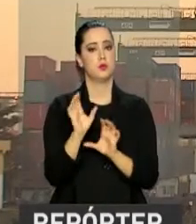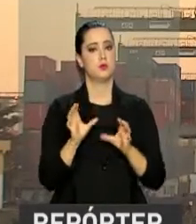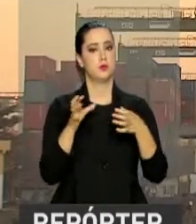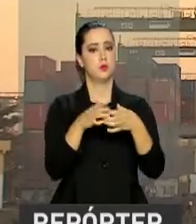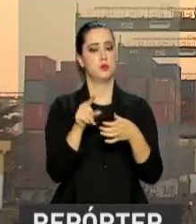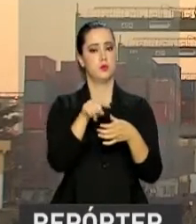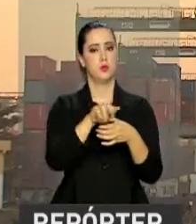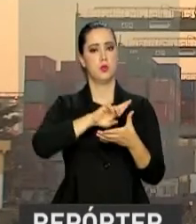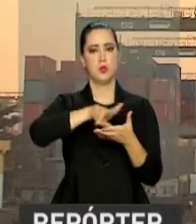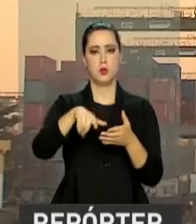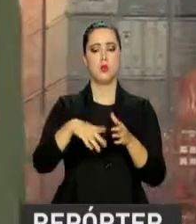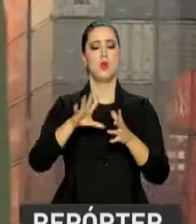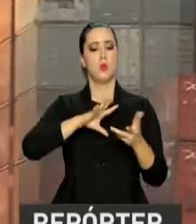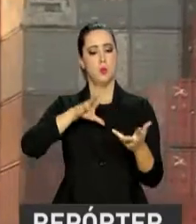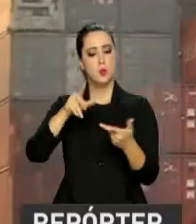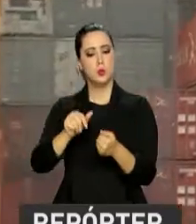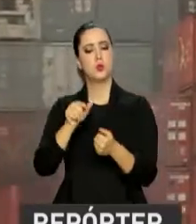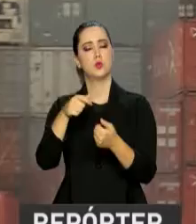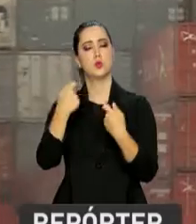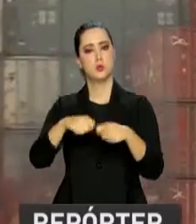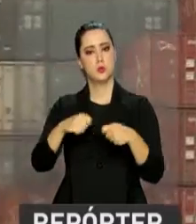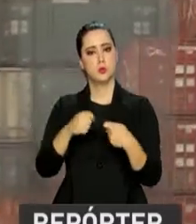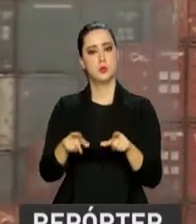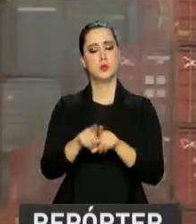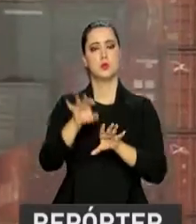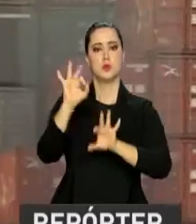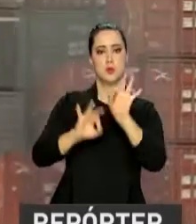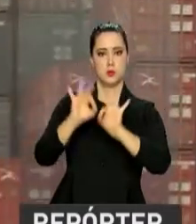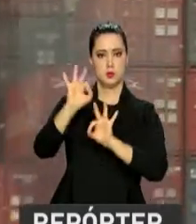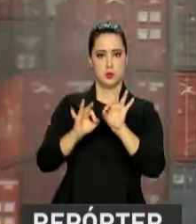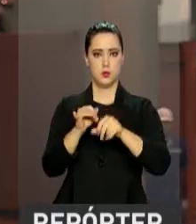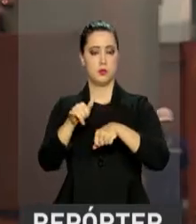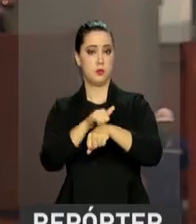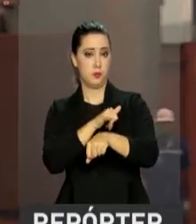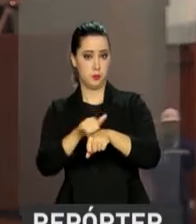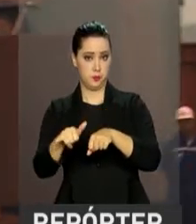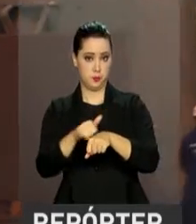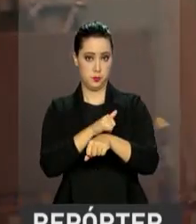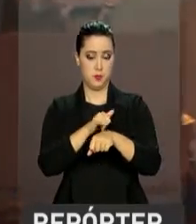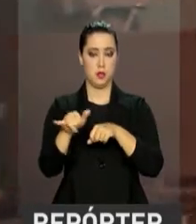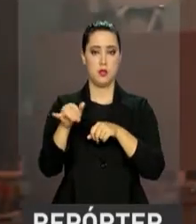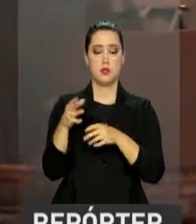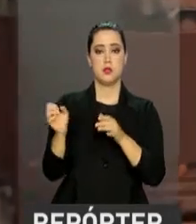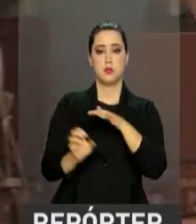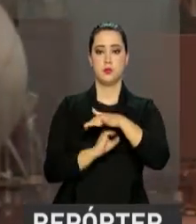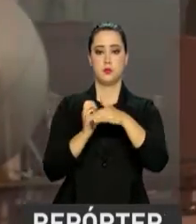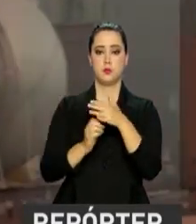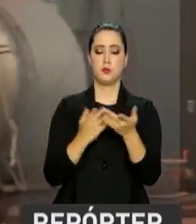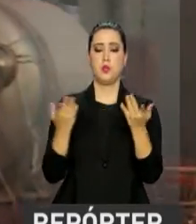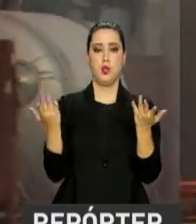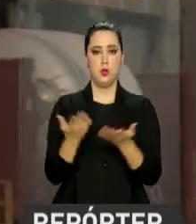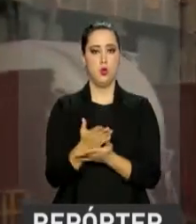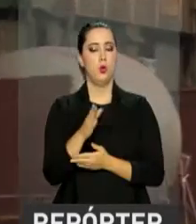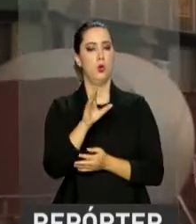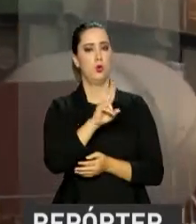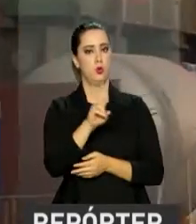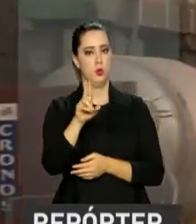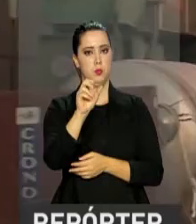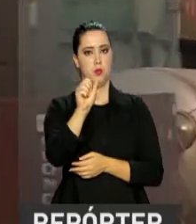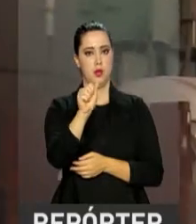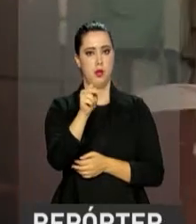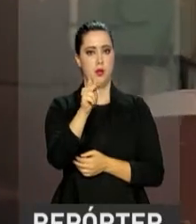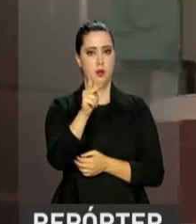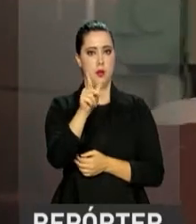se tornou planetária e obrigou a adaptação das empresas uma saída foi a criação do sapê eles os arranjos